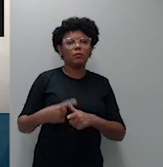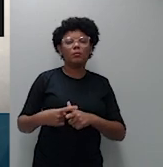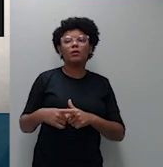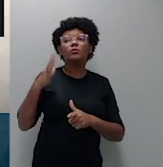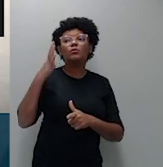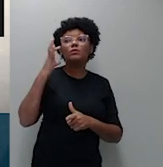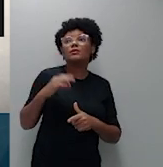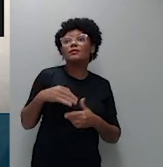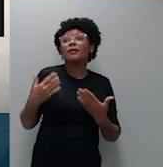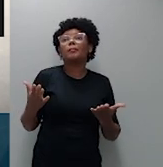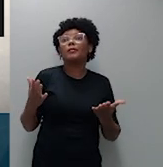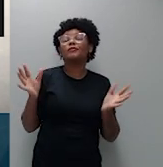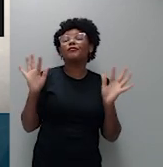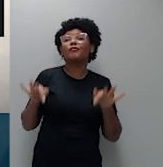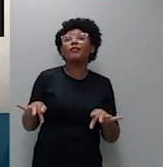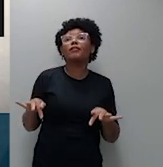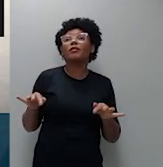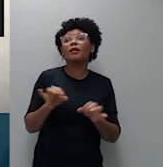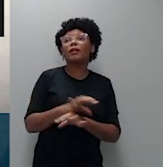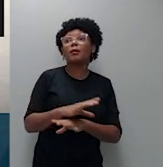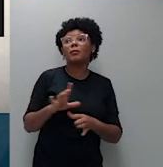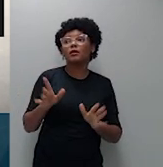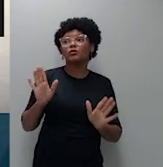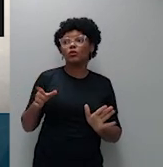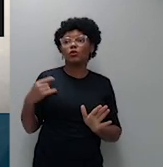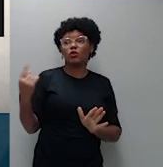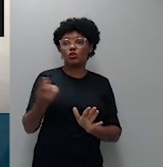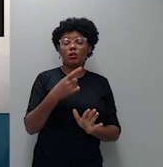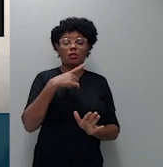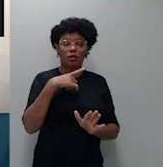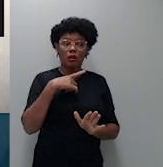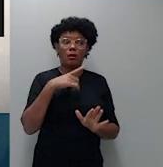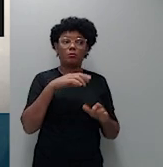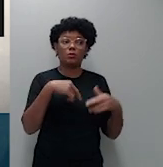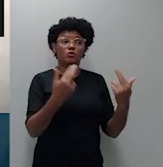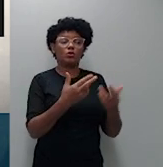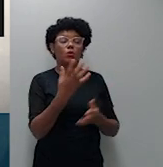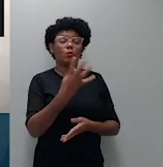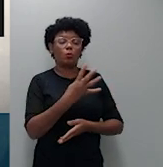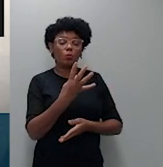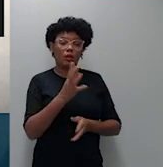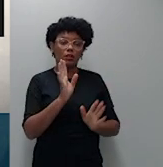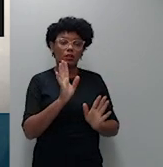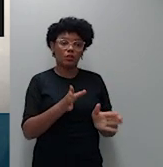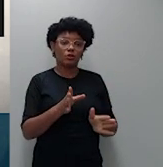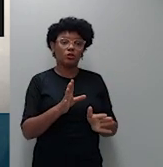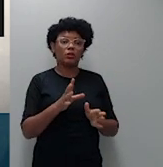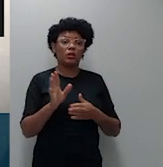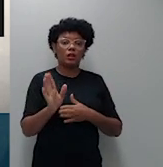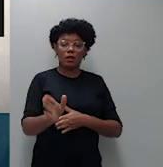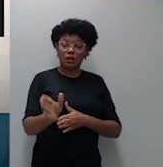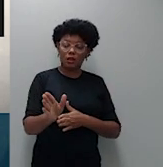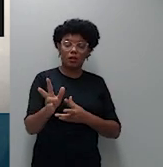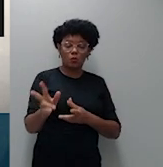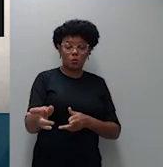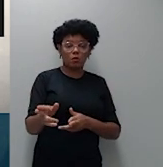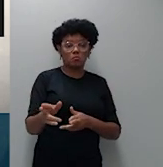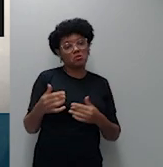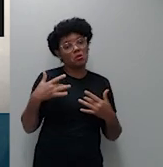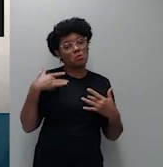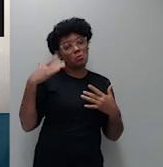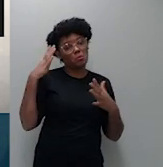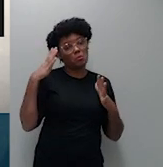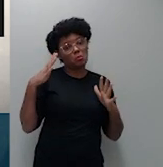termina Aquele caso nós já temos precedentes na quarta turma nessa mesma linha não eu tô